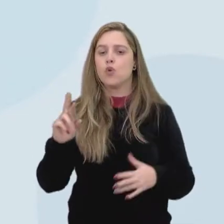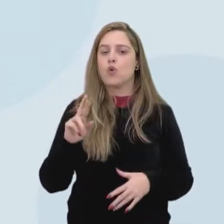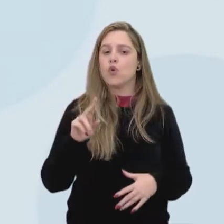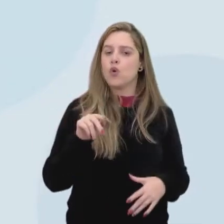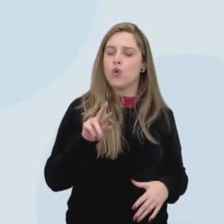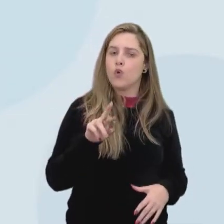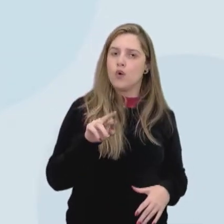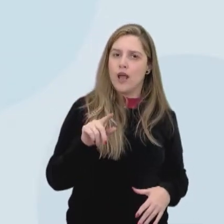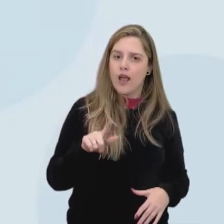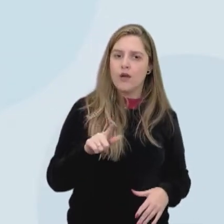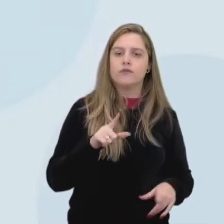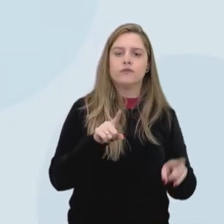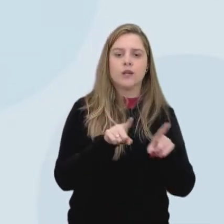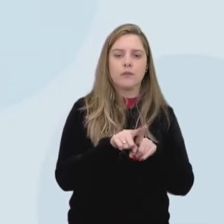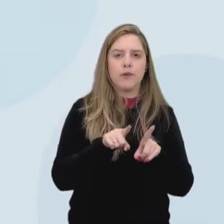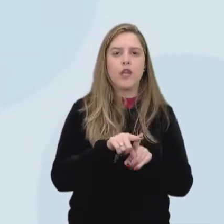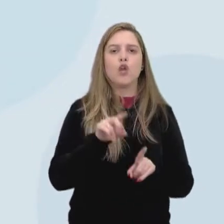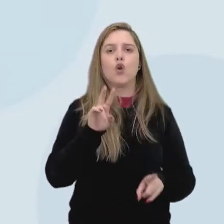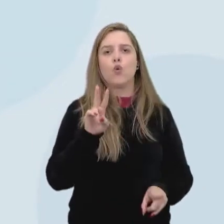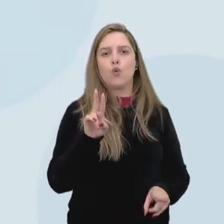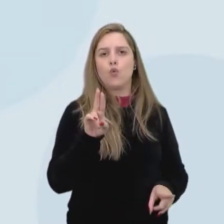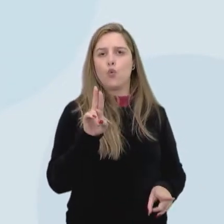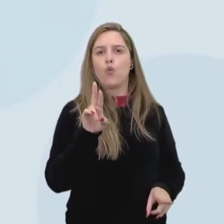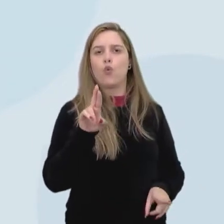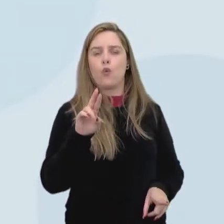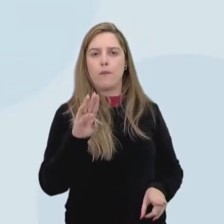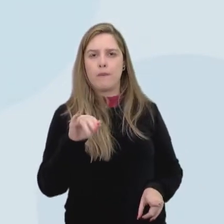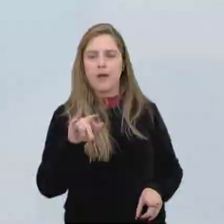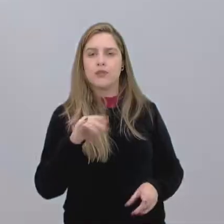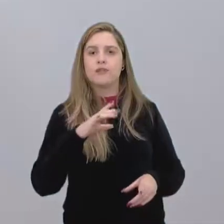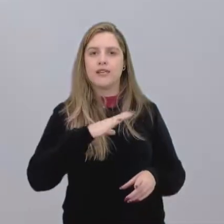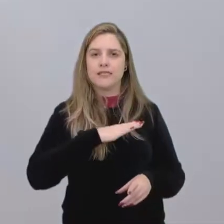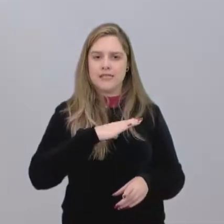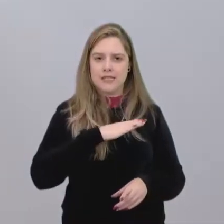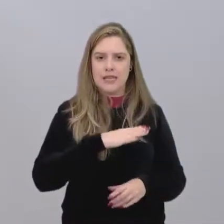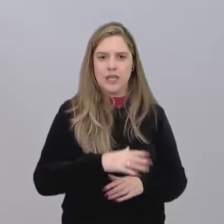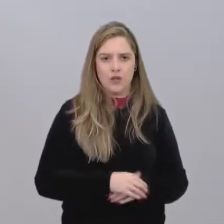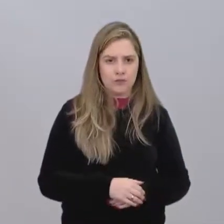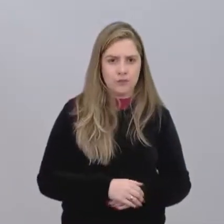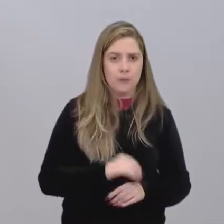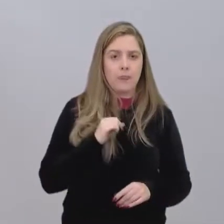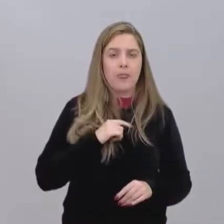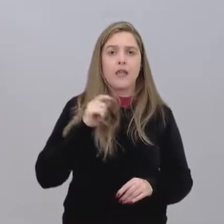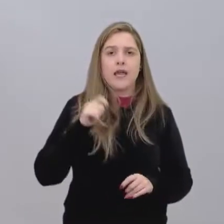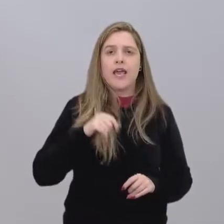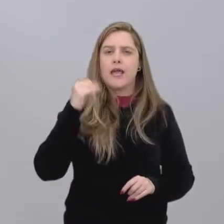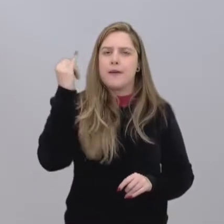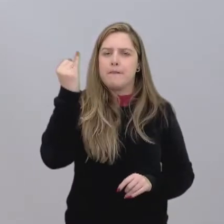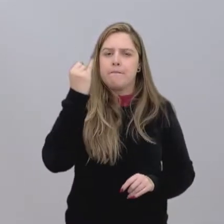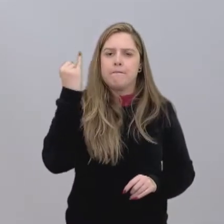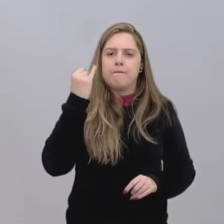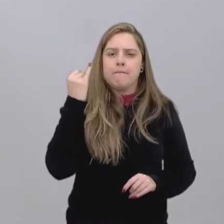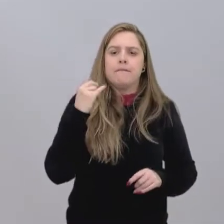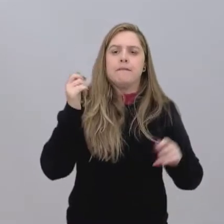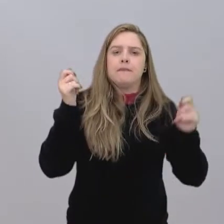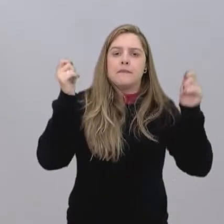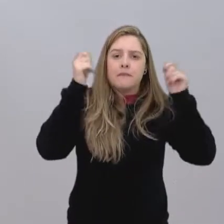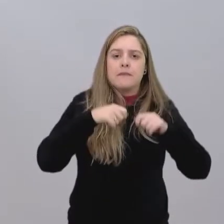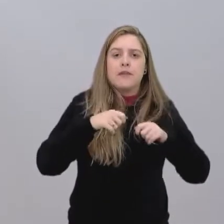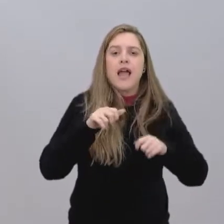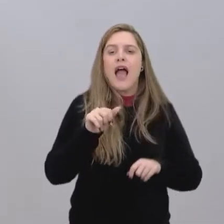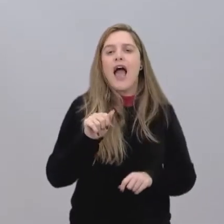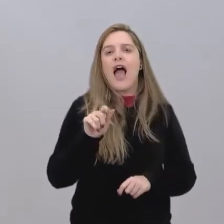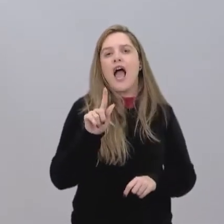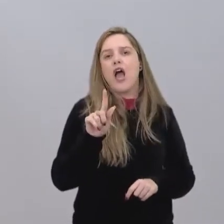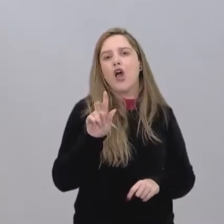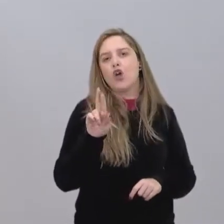no ambiente urbano, quanto na cidade. Um parênteses, né, importante aí a respeito dos agrotóxicos